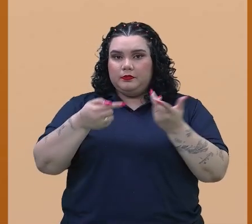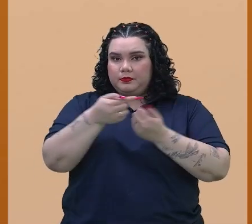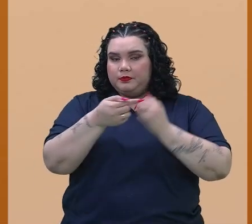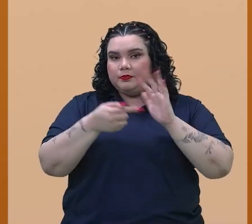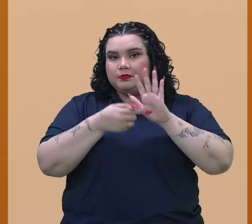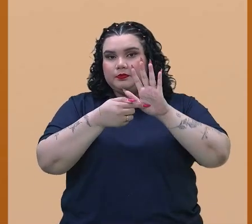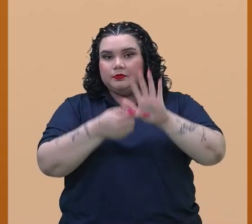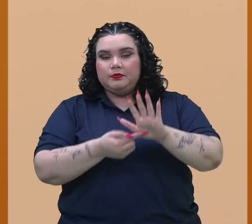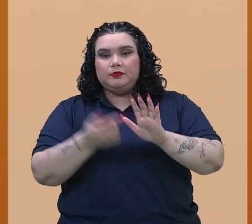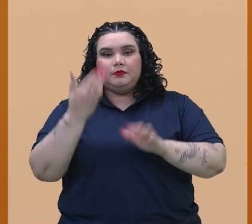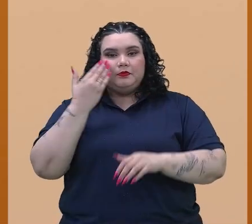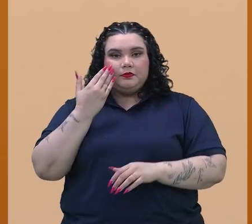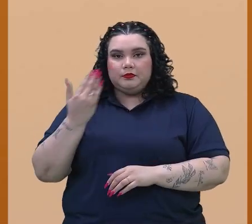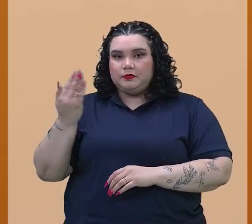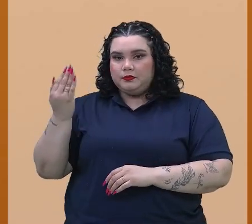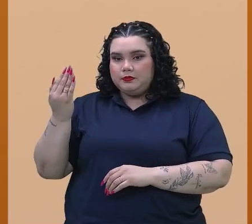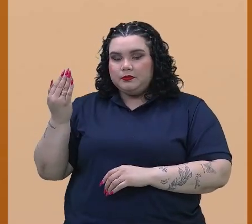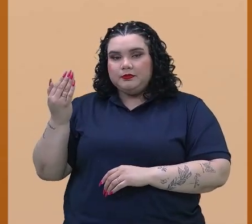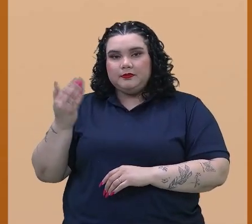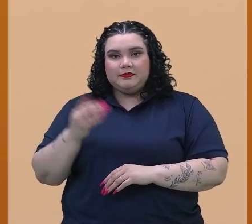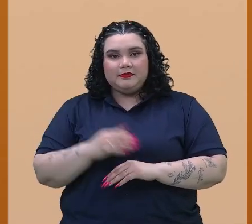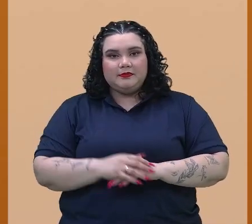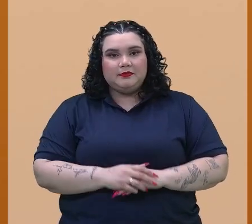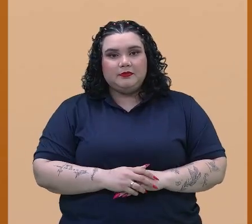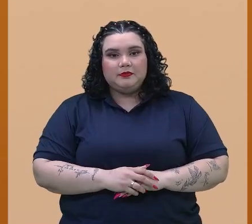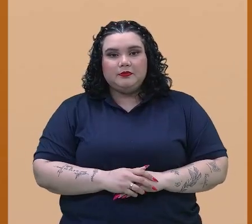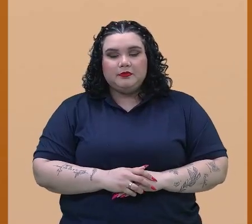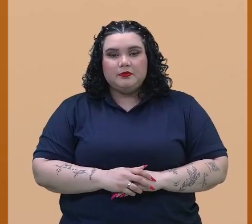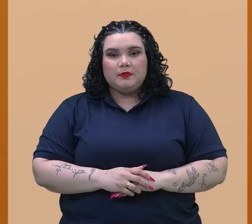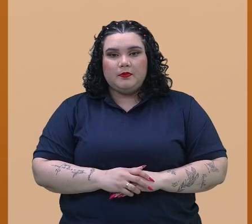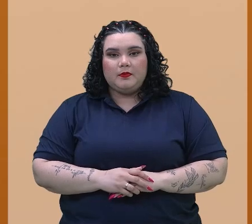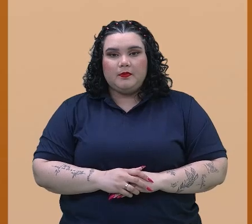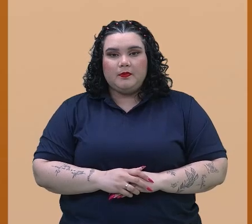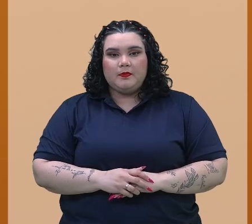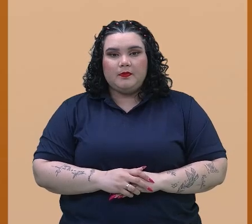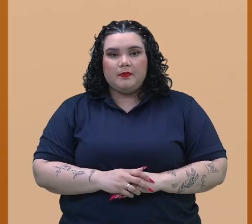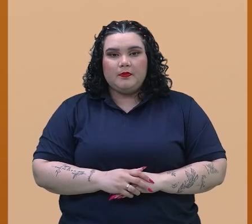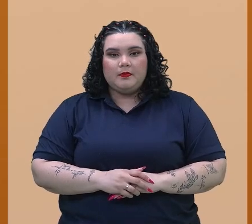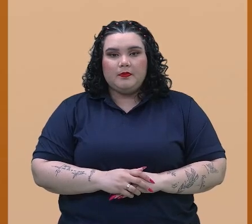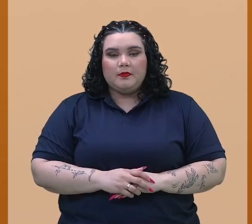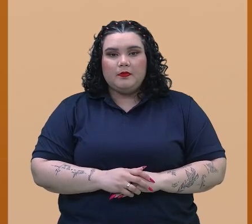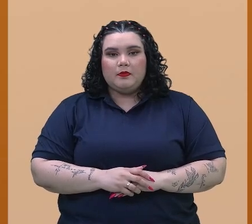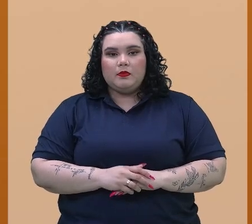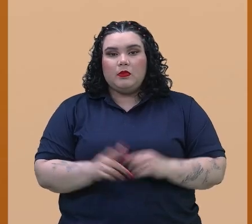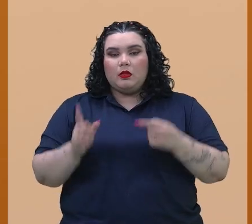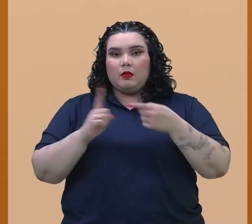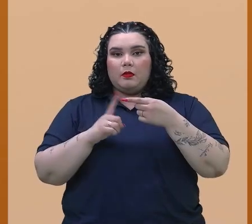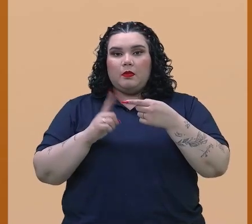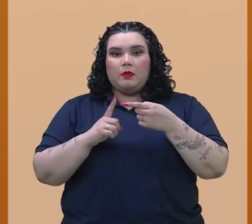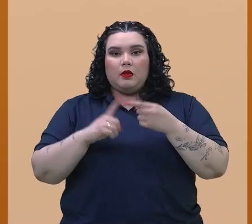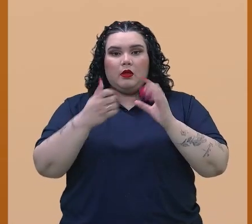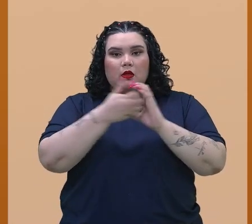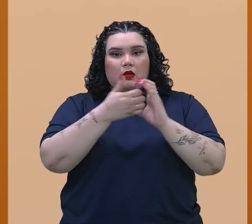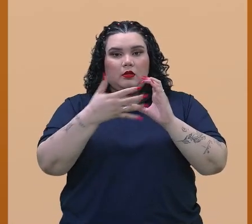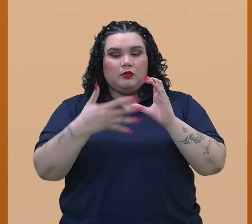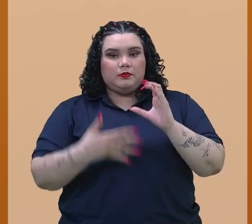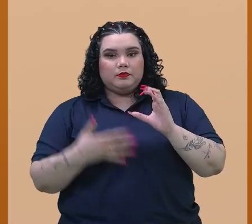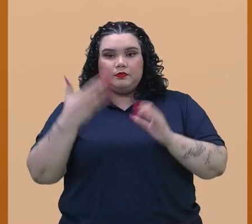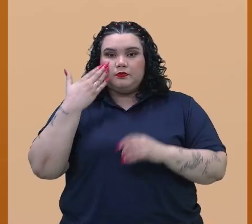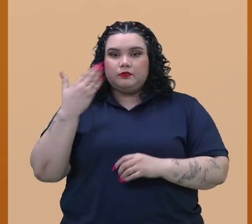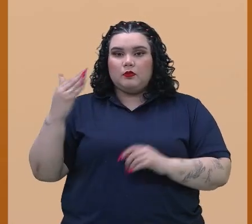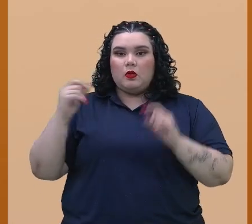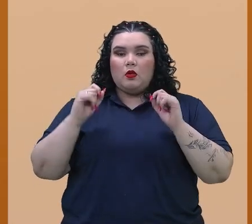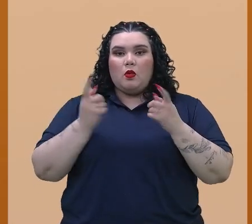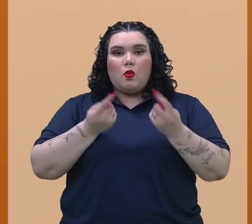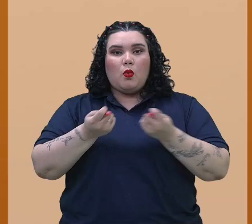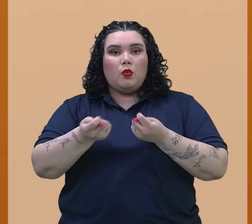as características do mercantilismo. Vamos a ela, vamos lá, gente. Primeira característica que vou apresentar para vocês é